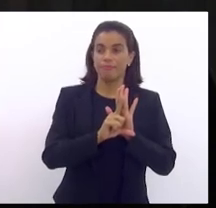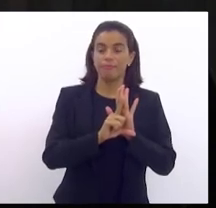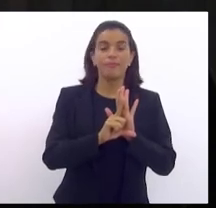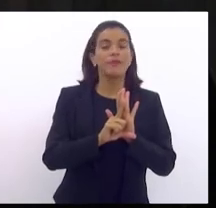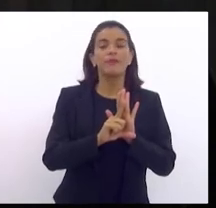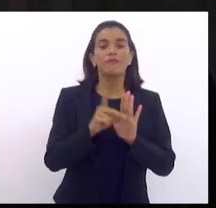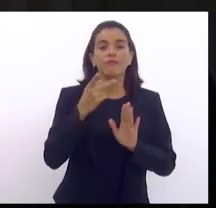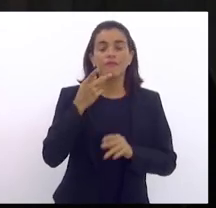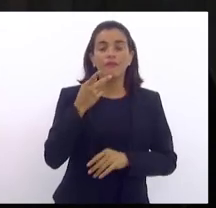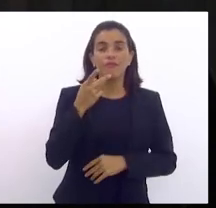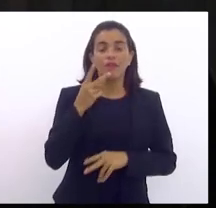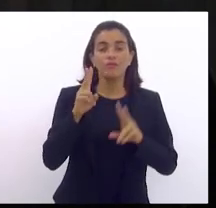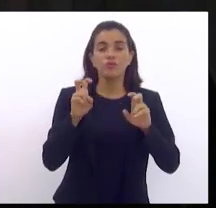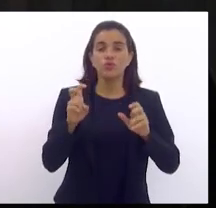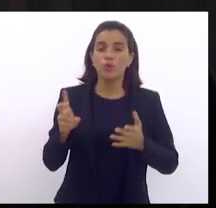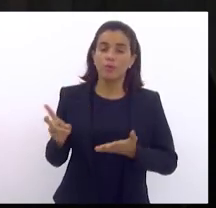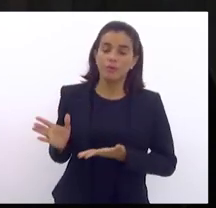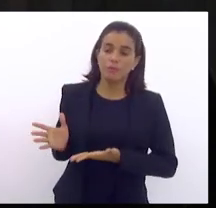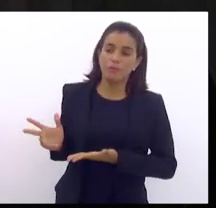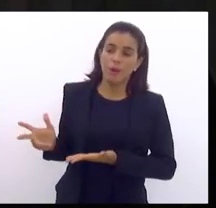vai tratar da arrecadação.